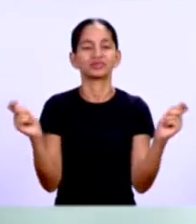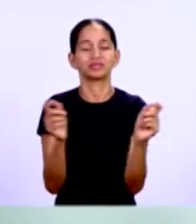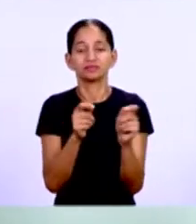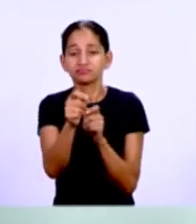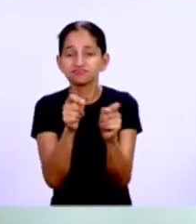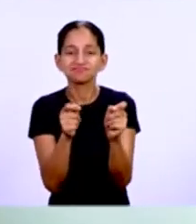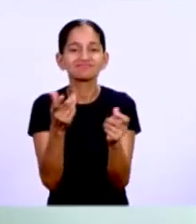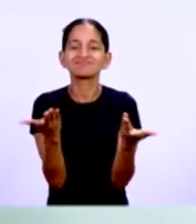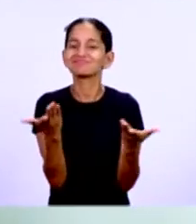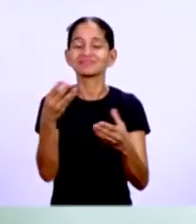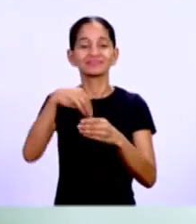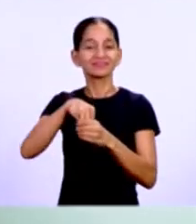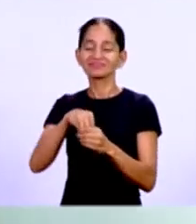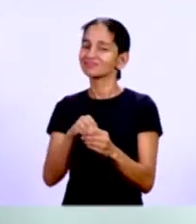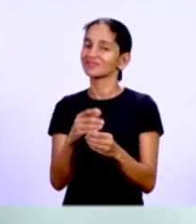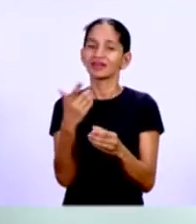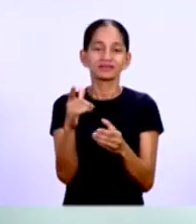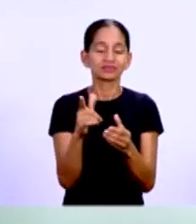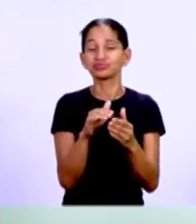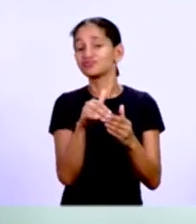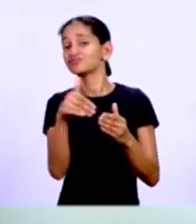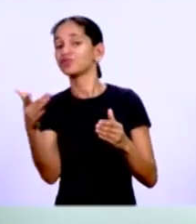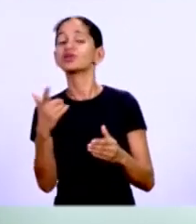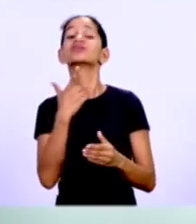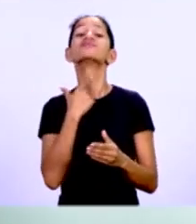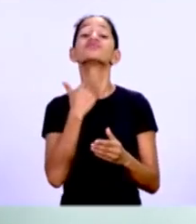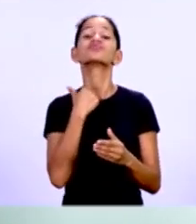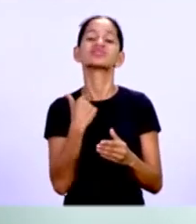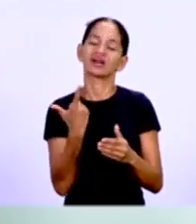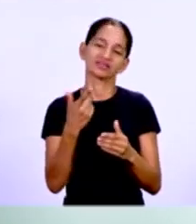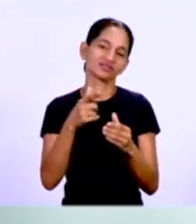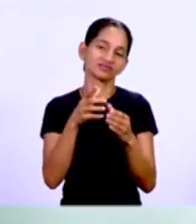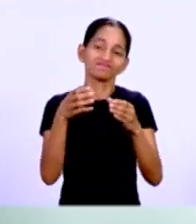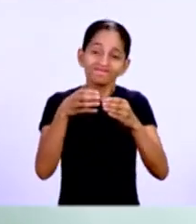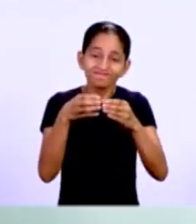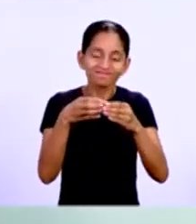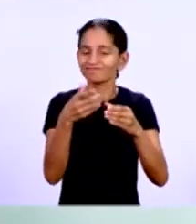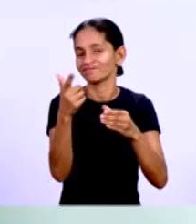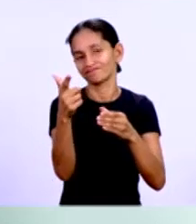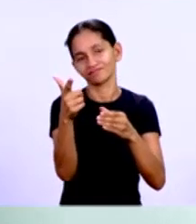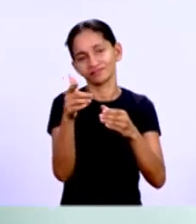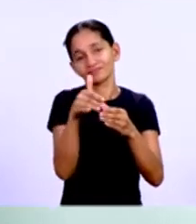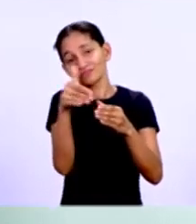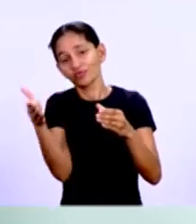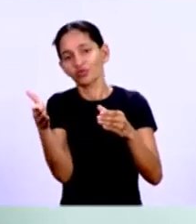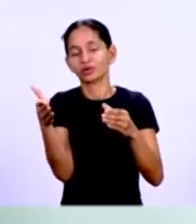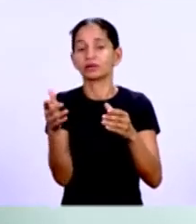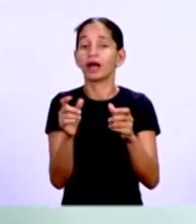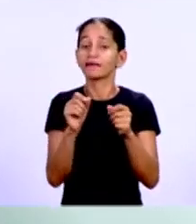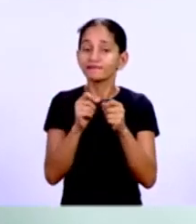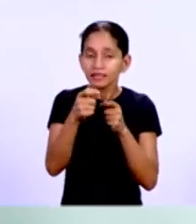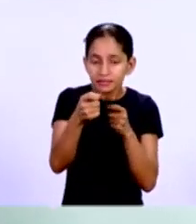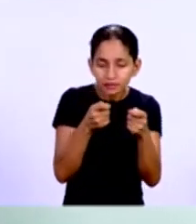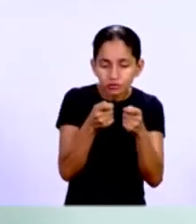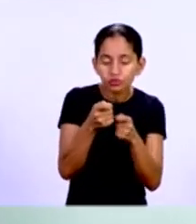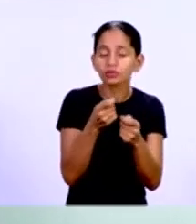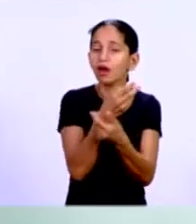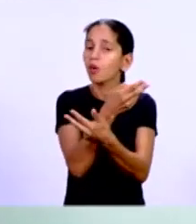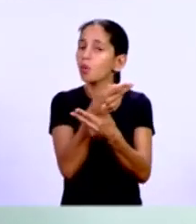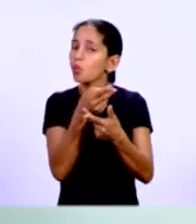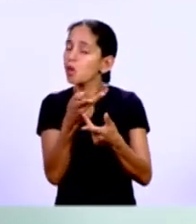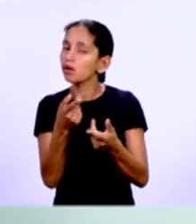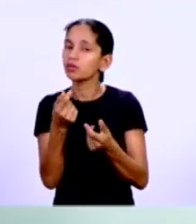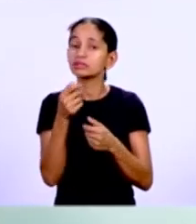seu controle. Ela acontece alheio à sua vontade. O que você pode fazer? Controlar o que você